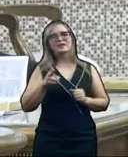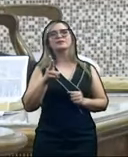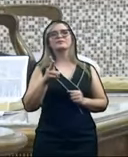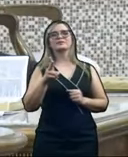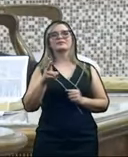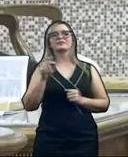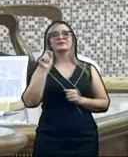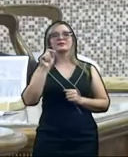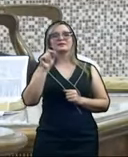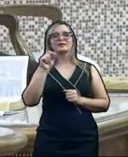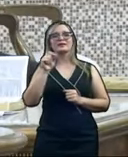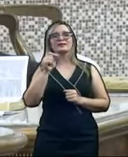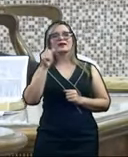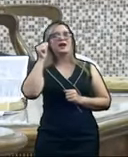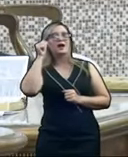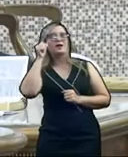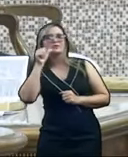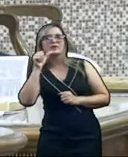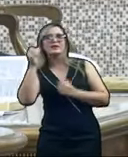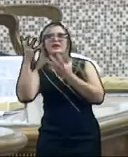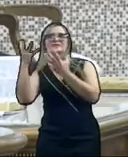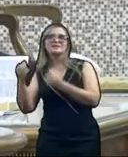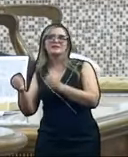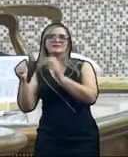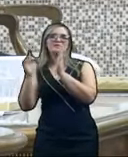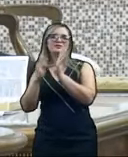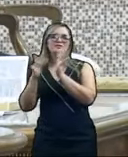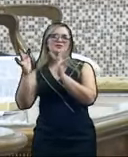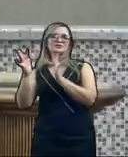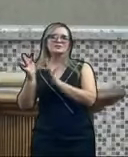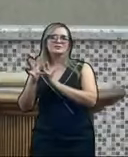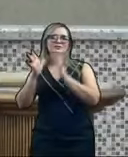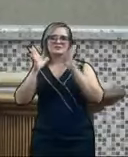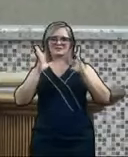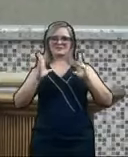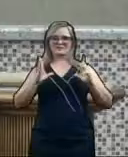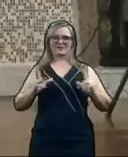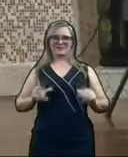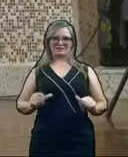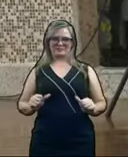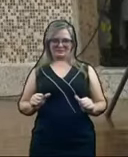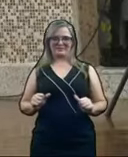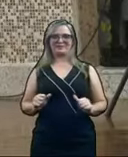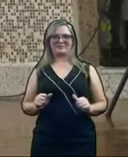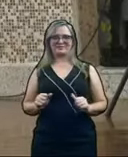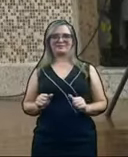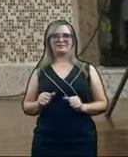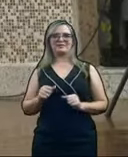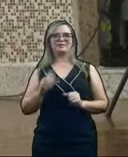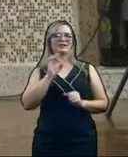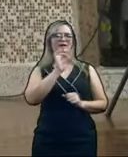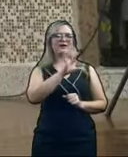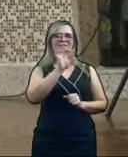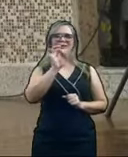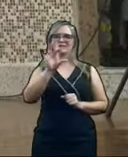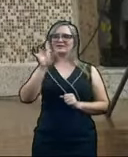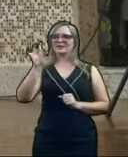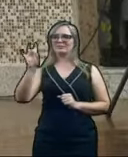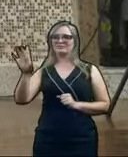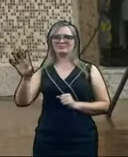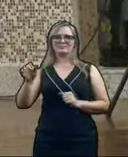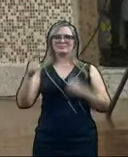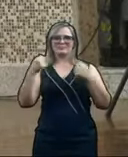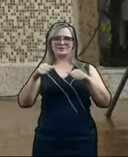porque você tá dizendo mais bom então nós agora temos que ter as nossas próprias experiências com Deus Bom